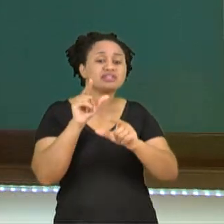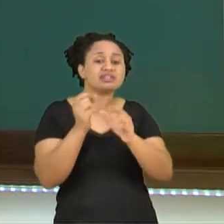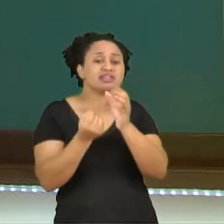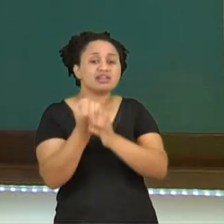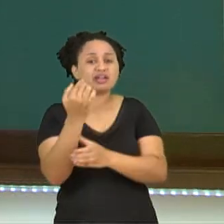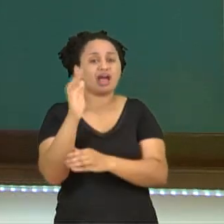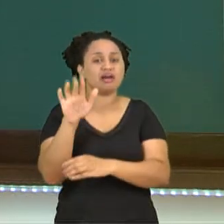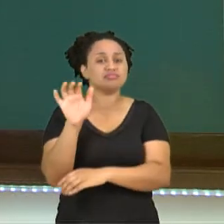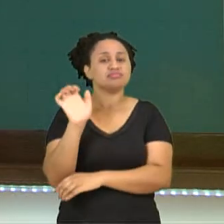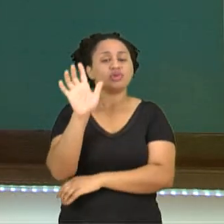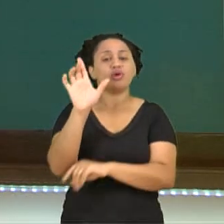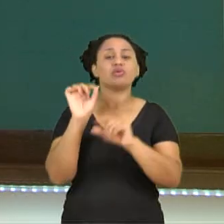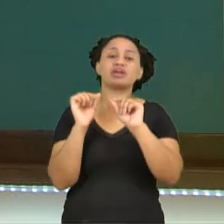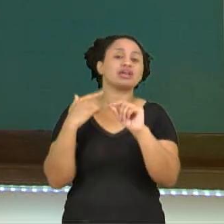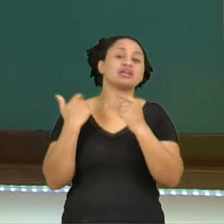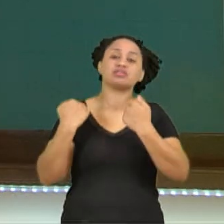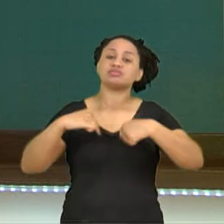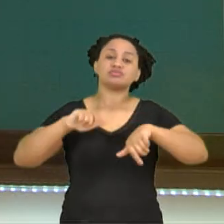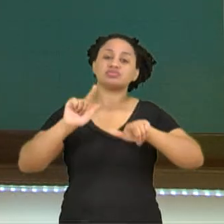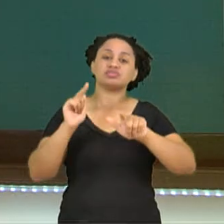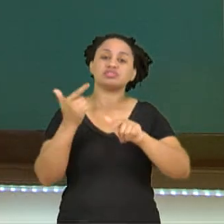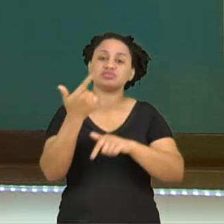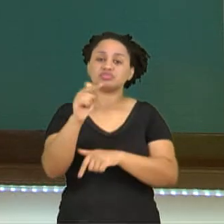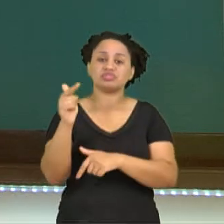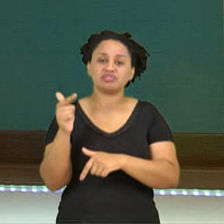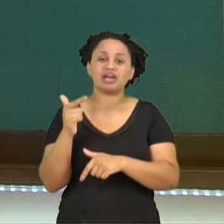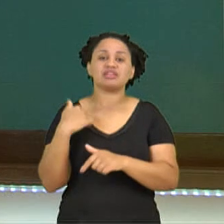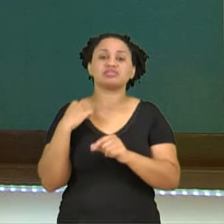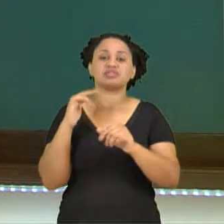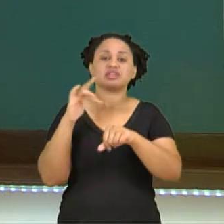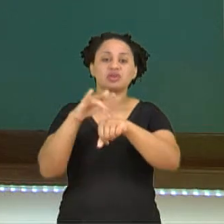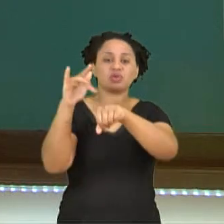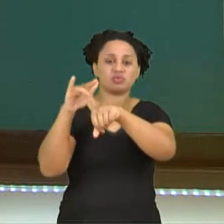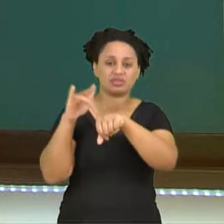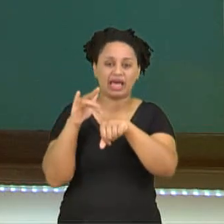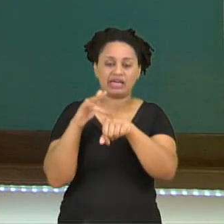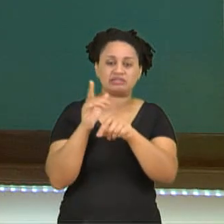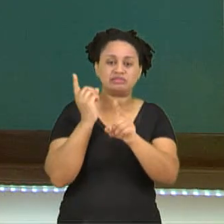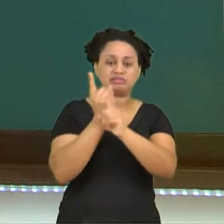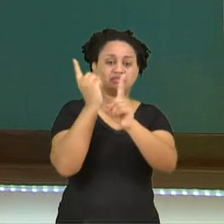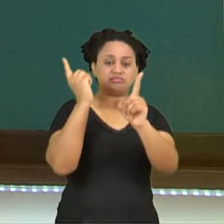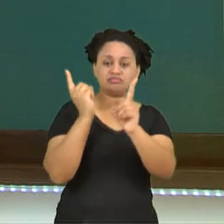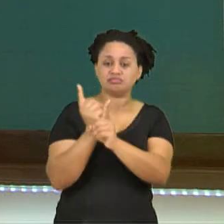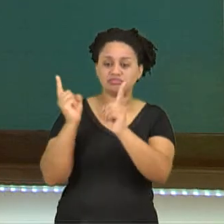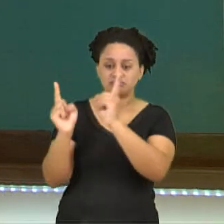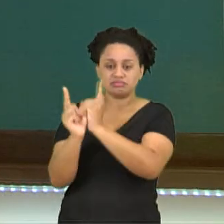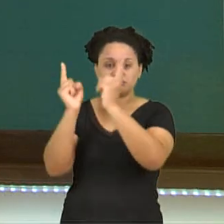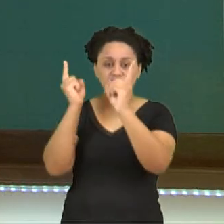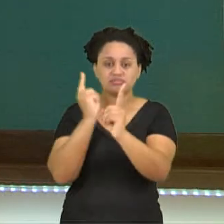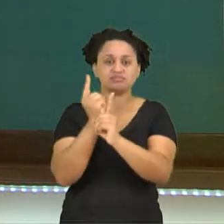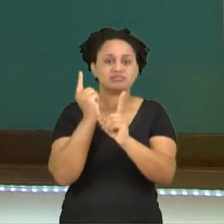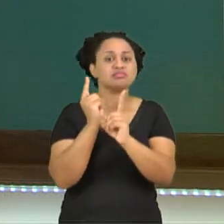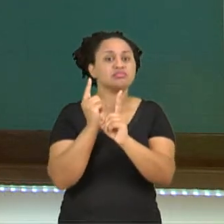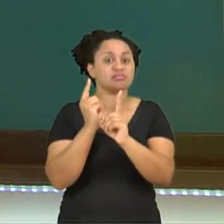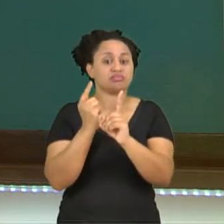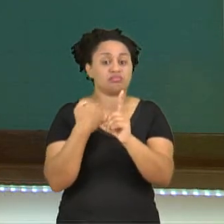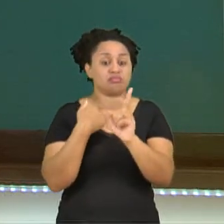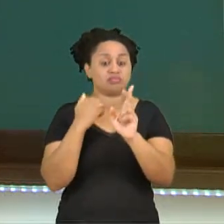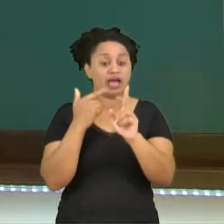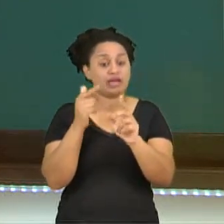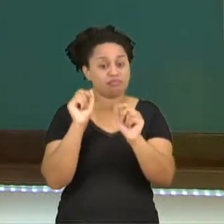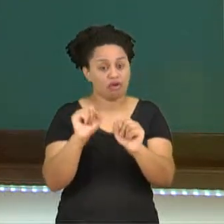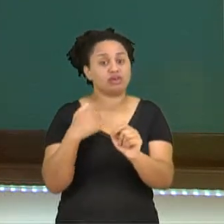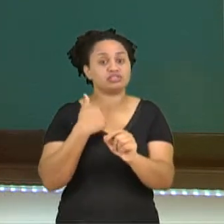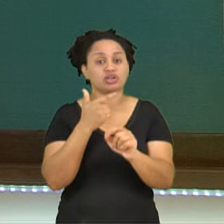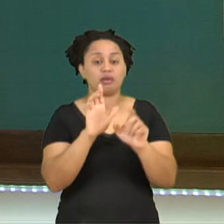eles colocaram também as regras. Não pode ter muitos contatos físicos assim, relacionado às faltas